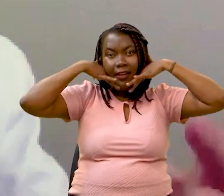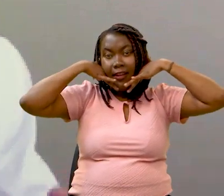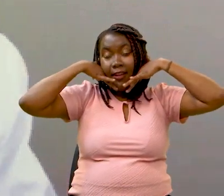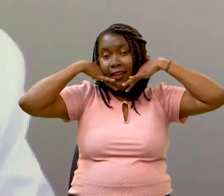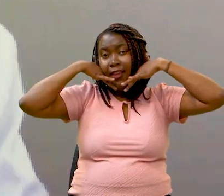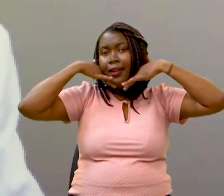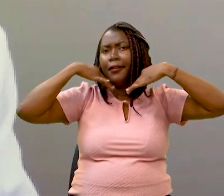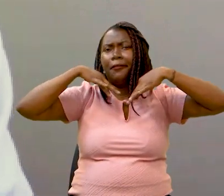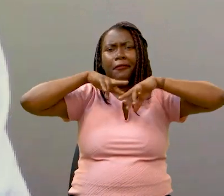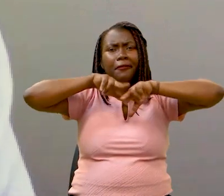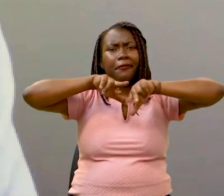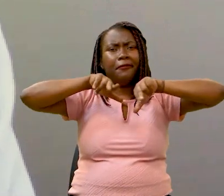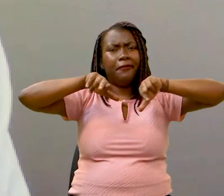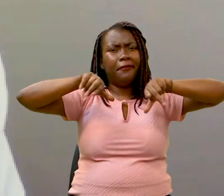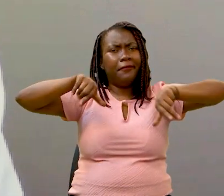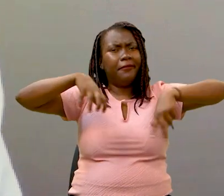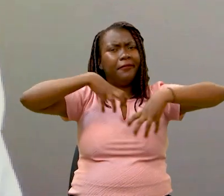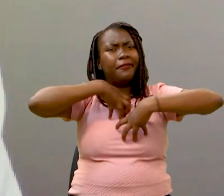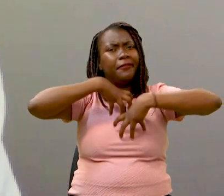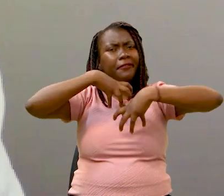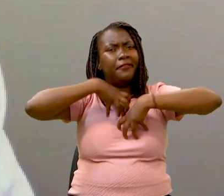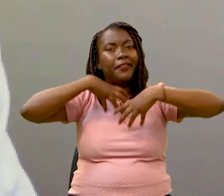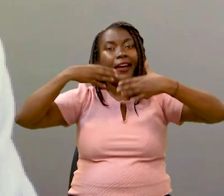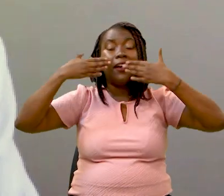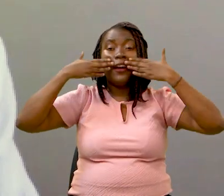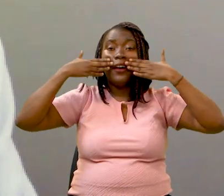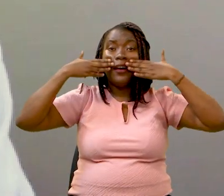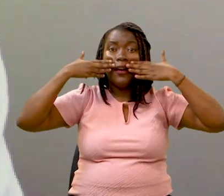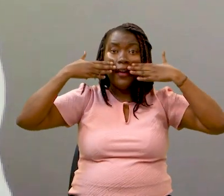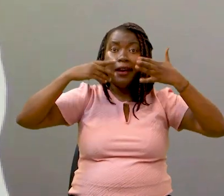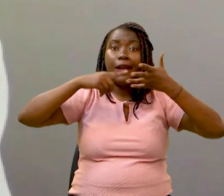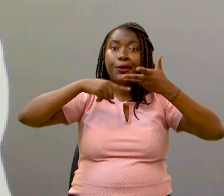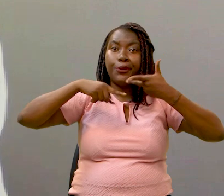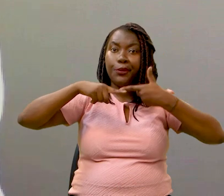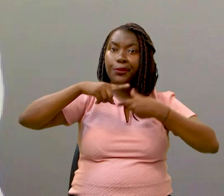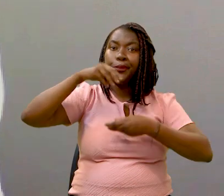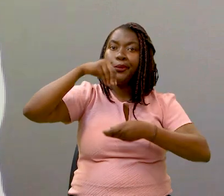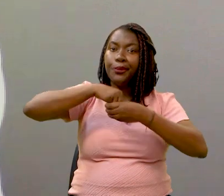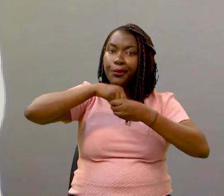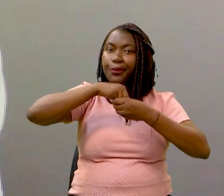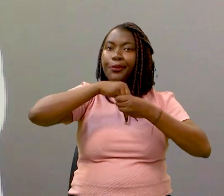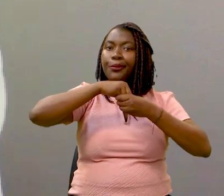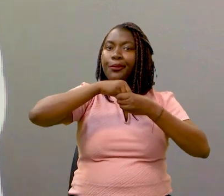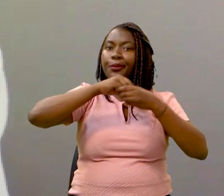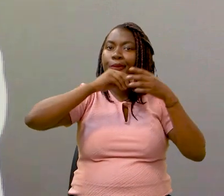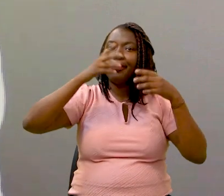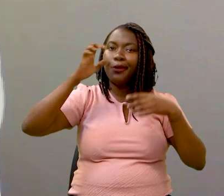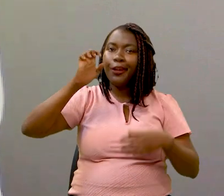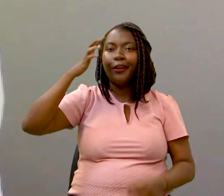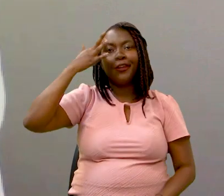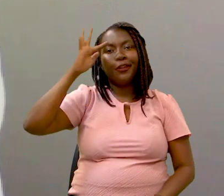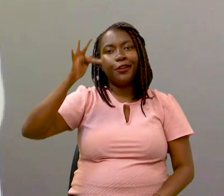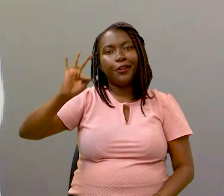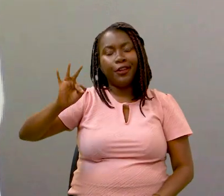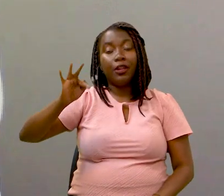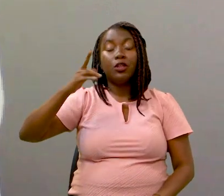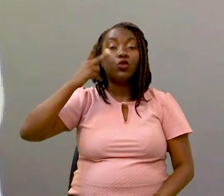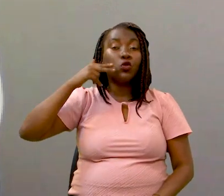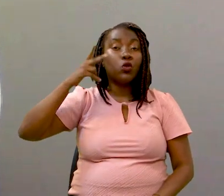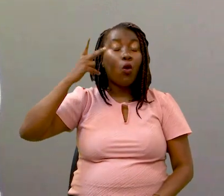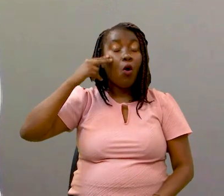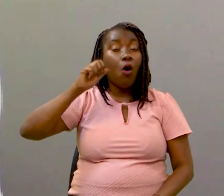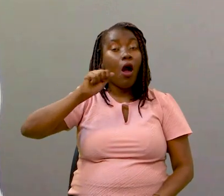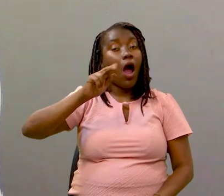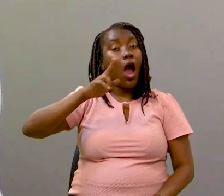enfim, vários sintomas e sinais que compõem esse quadro que é a aura enxaquecosa. Normalmente, essa